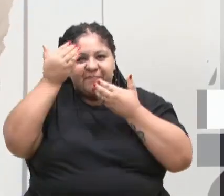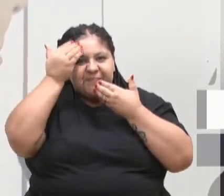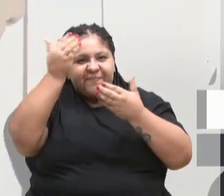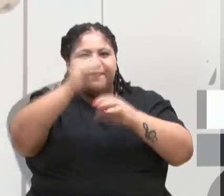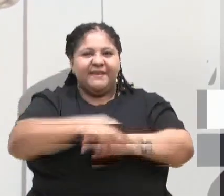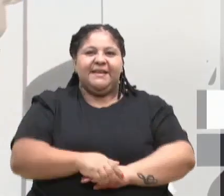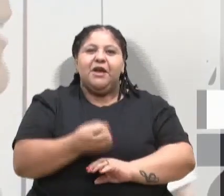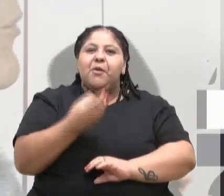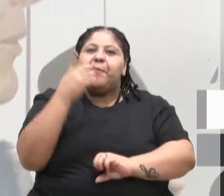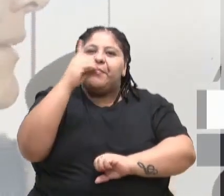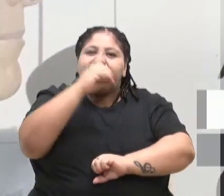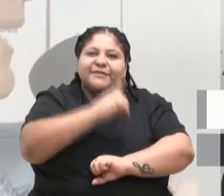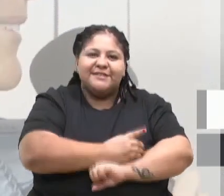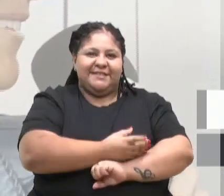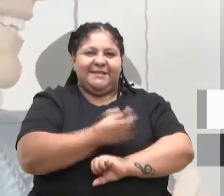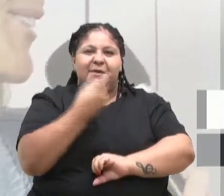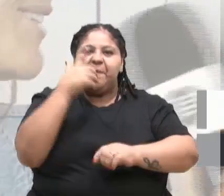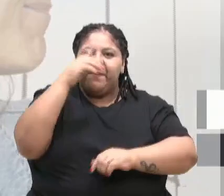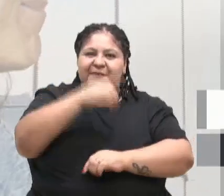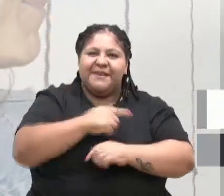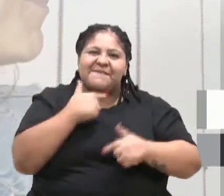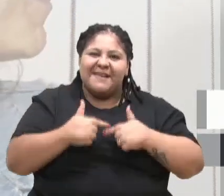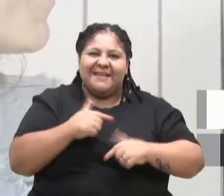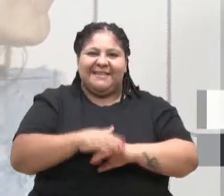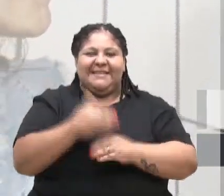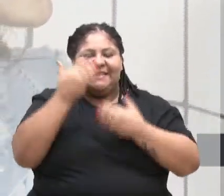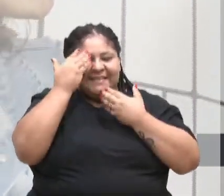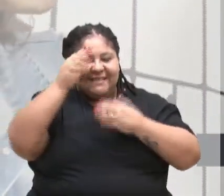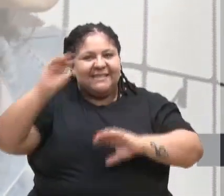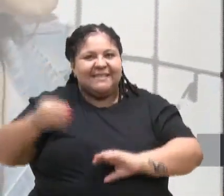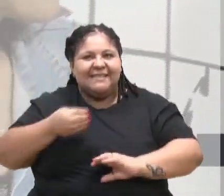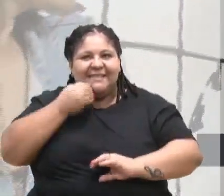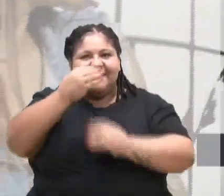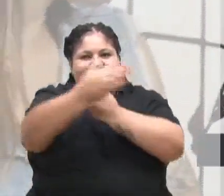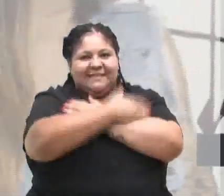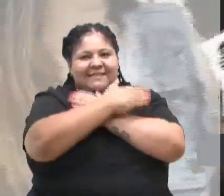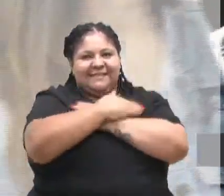obrigada, um bom dia para o senhor e um bom trabalho, né, vereador? Eu agradeço a oportunidade e um grande abraço a todos. É.